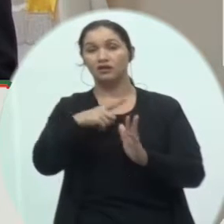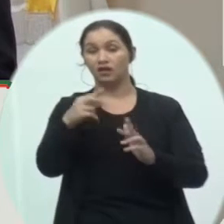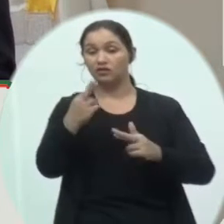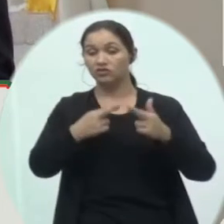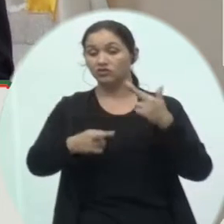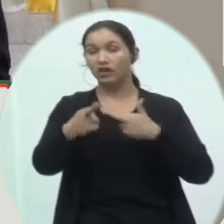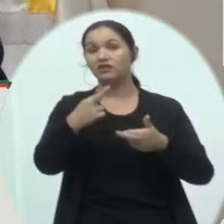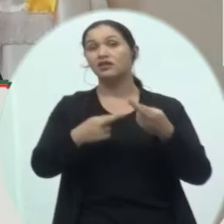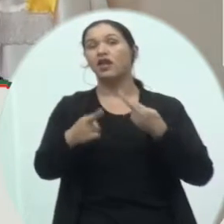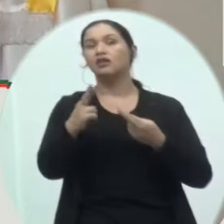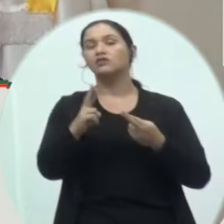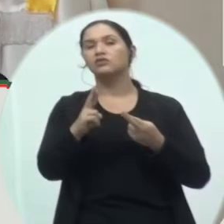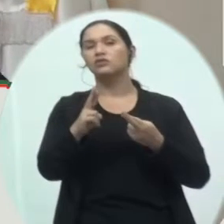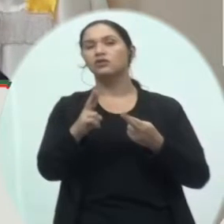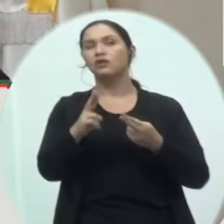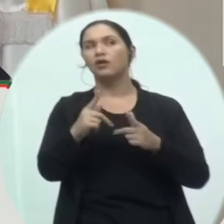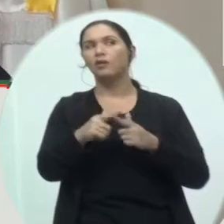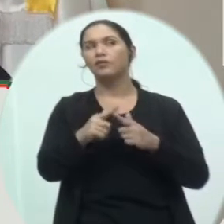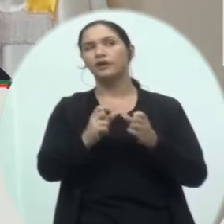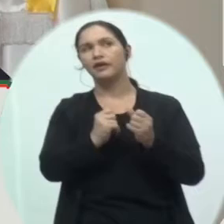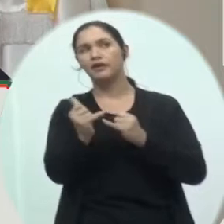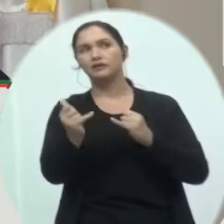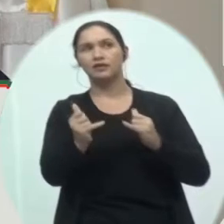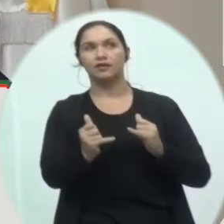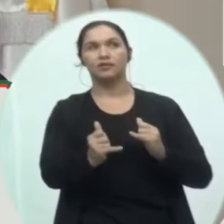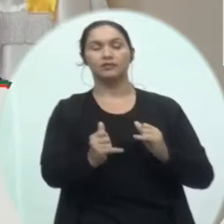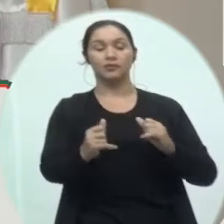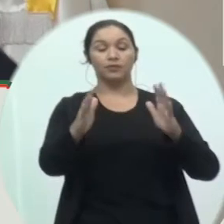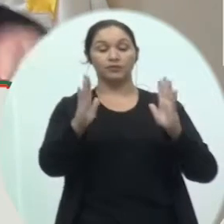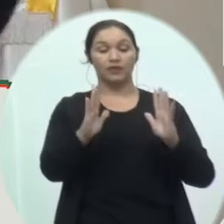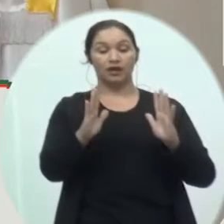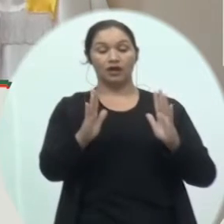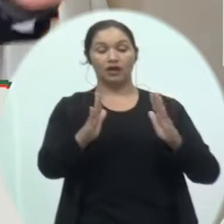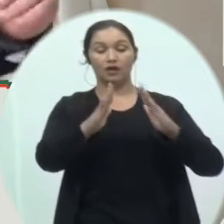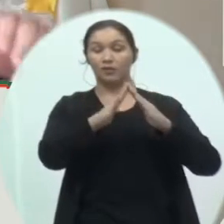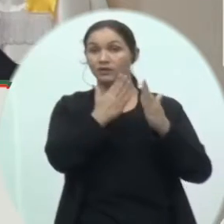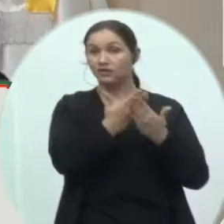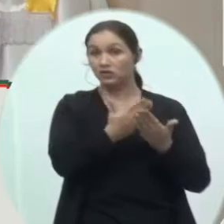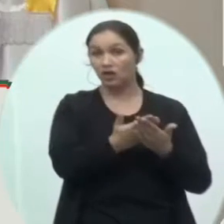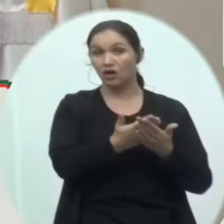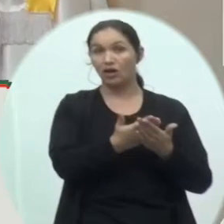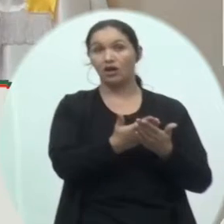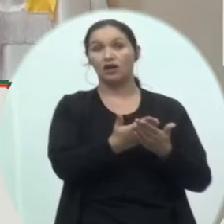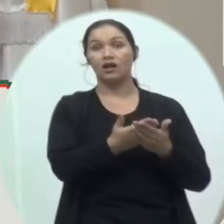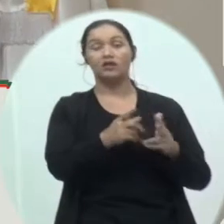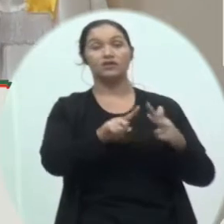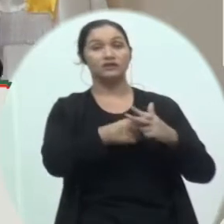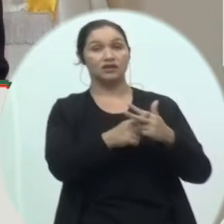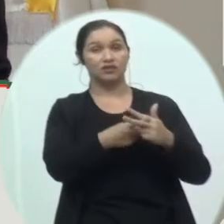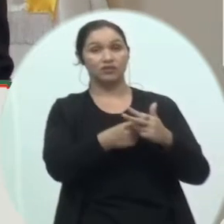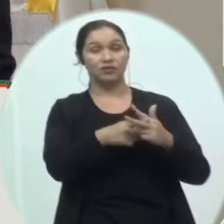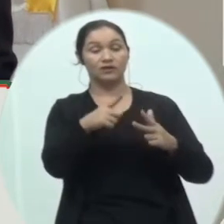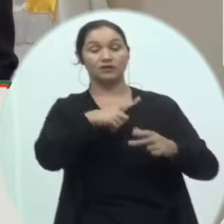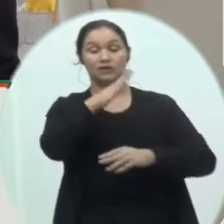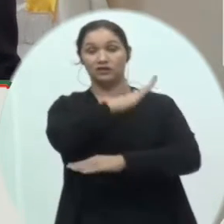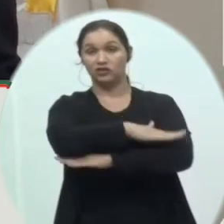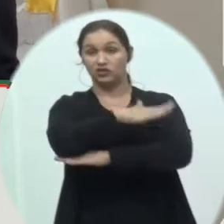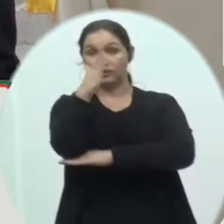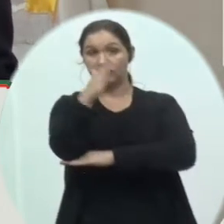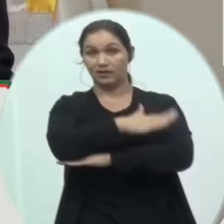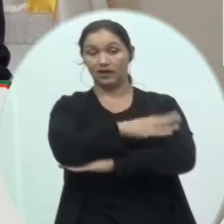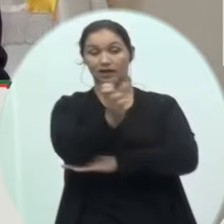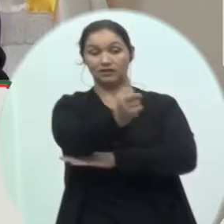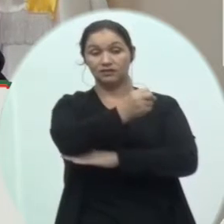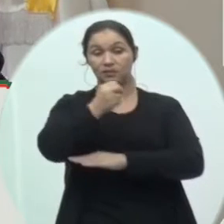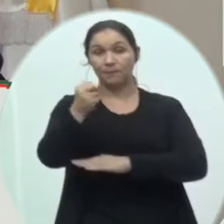daqueles materiais que, quando vai reformar um colégio, um centro comunitário, tem muitas portas e janelas que ainda estão boas, e tem muitas